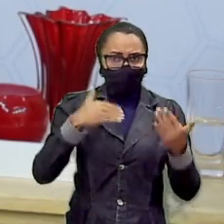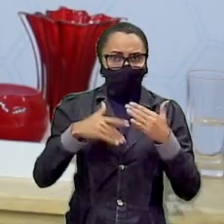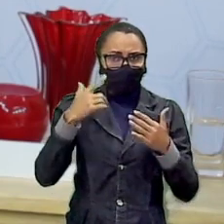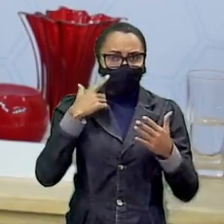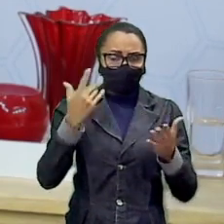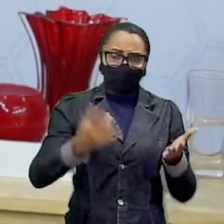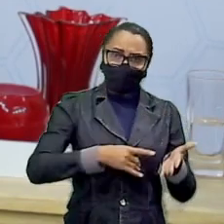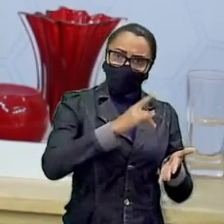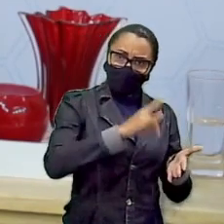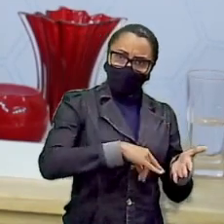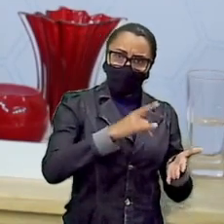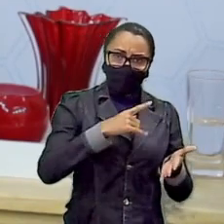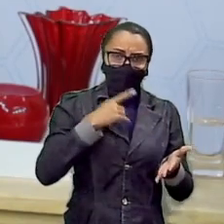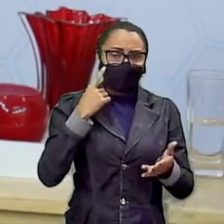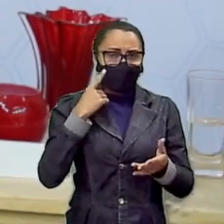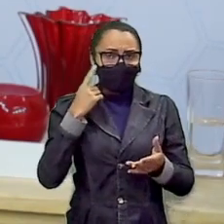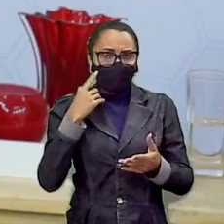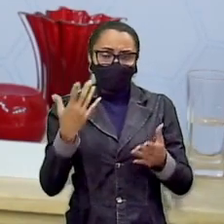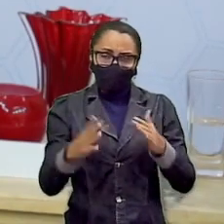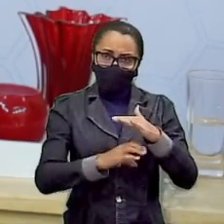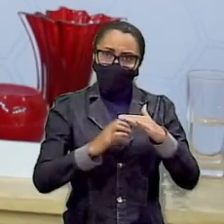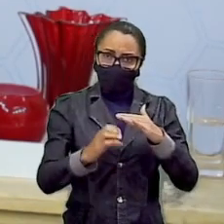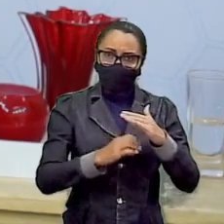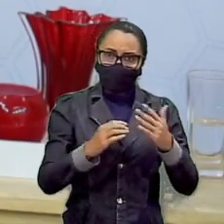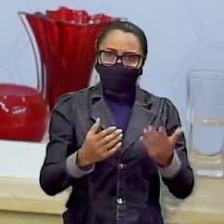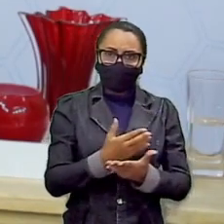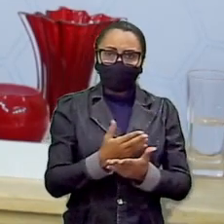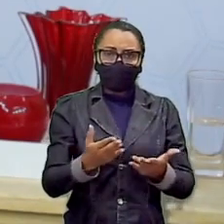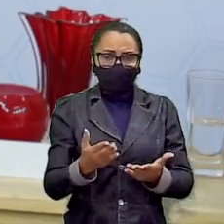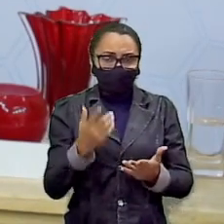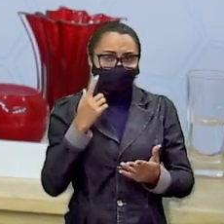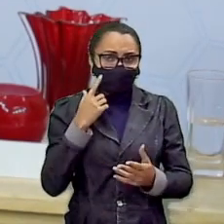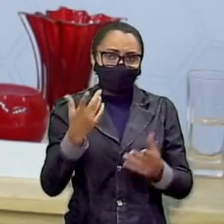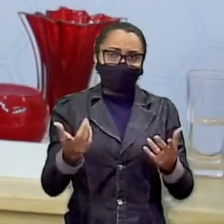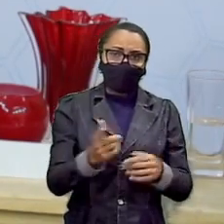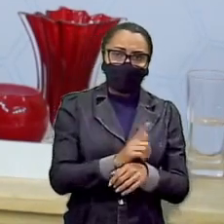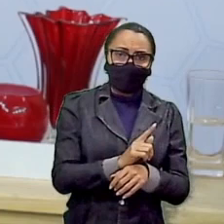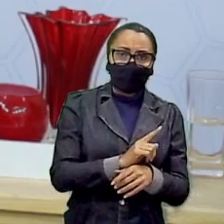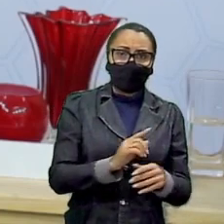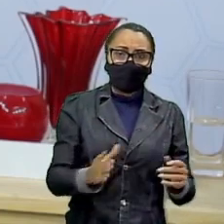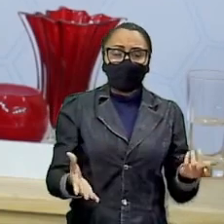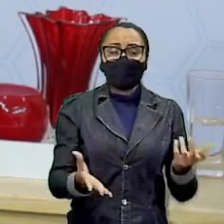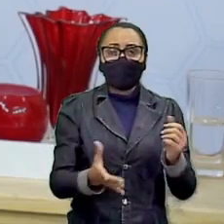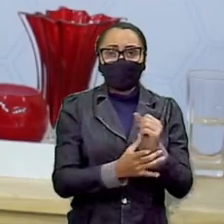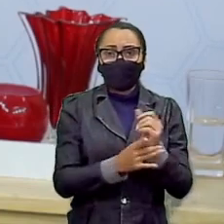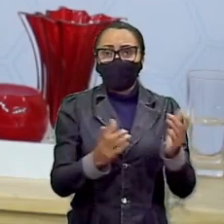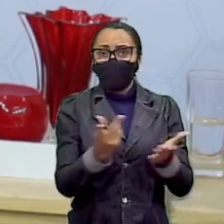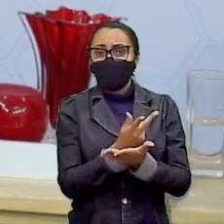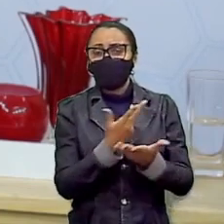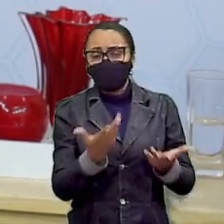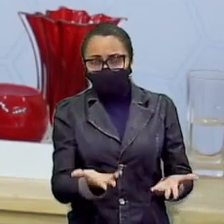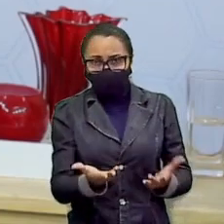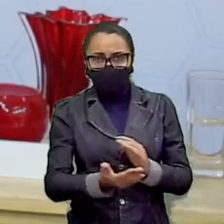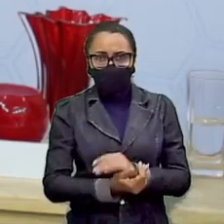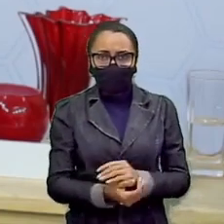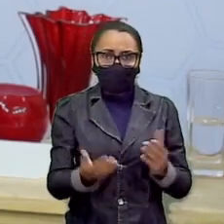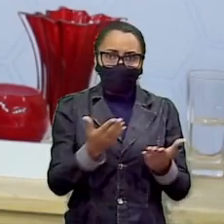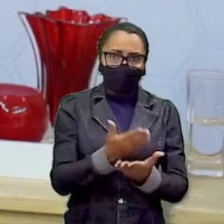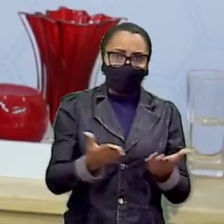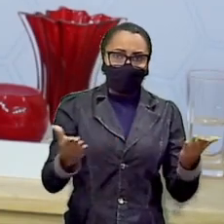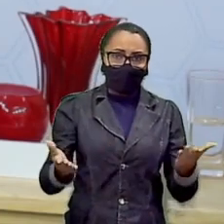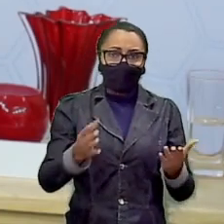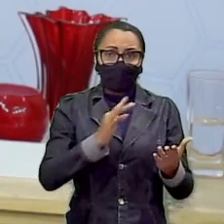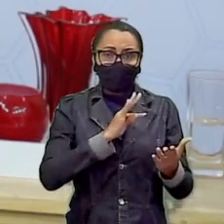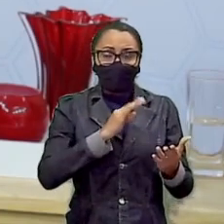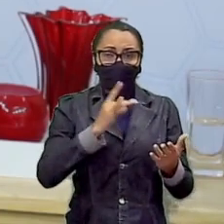do auditor fiscal do trabalho, né, de uma empresa, e também vou estar fazendo a gestão de segurança de uma forma errada. Então, vocês, como